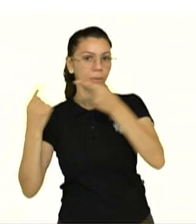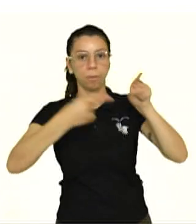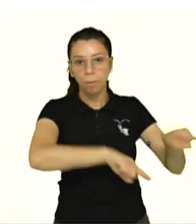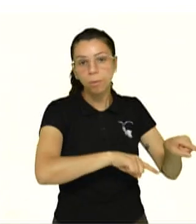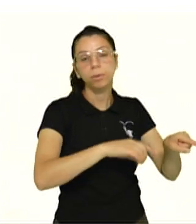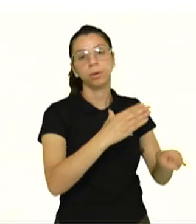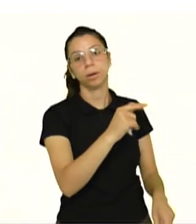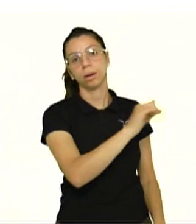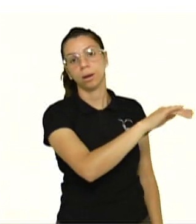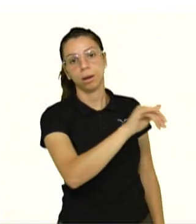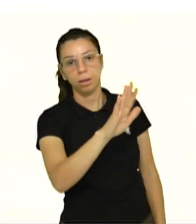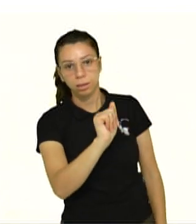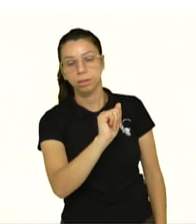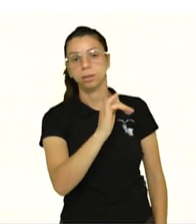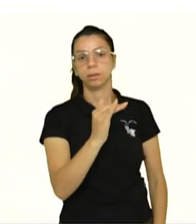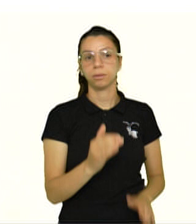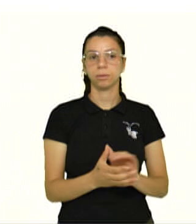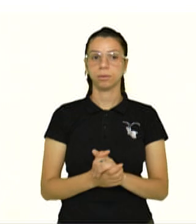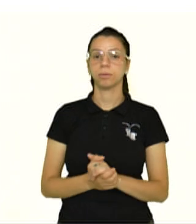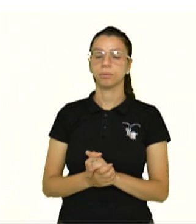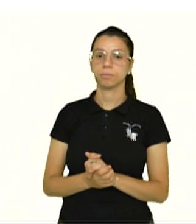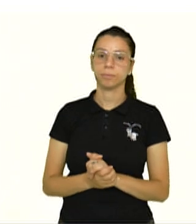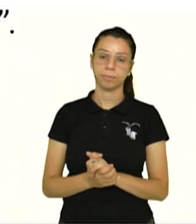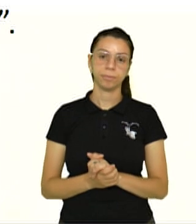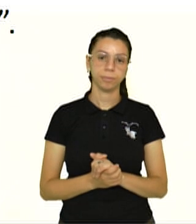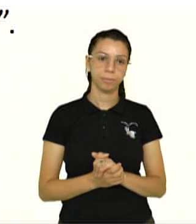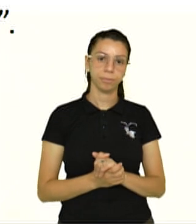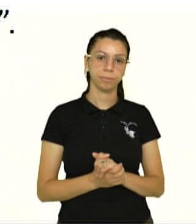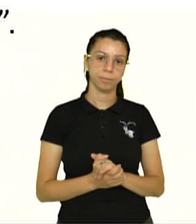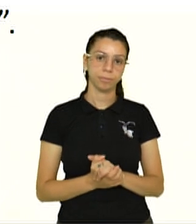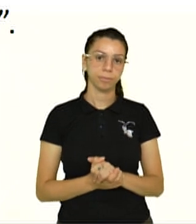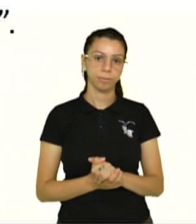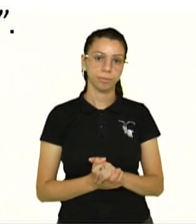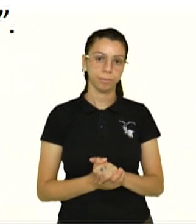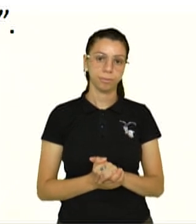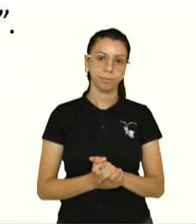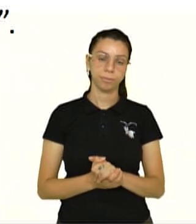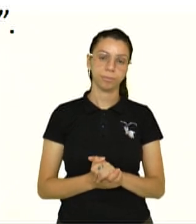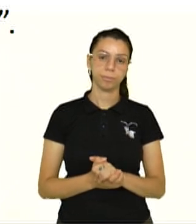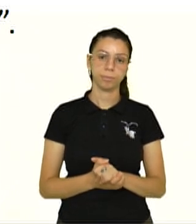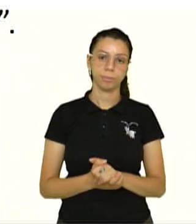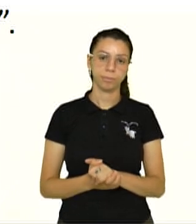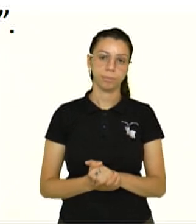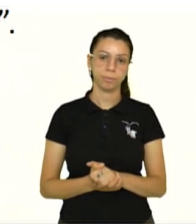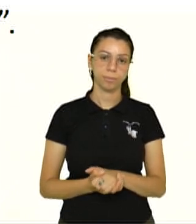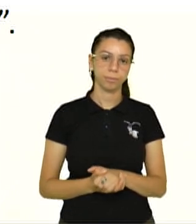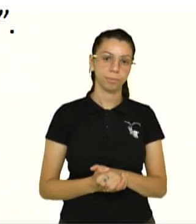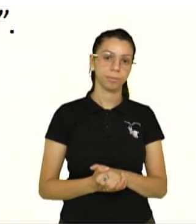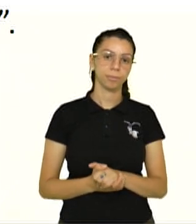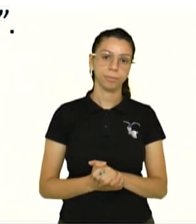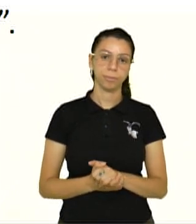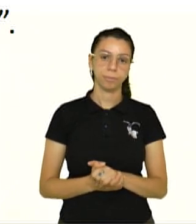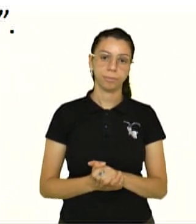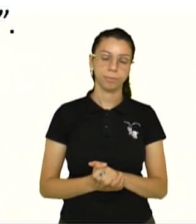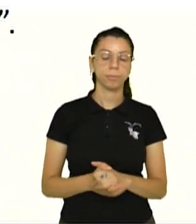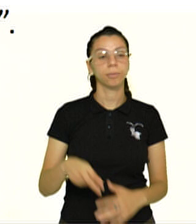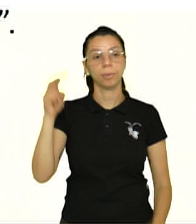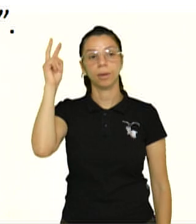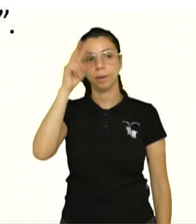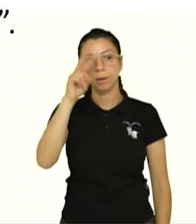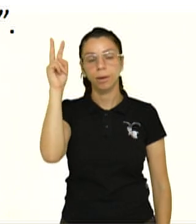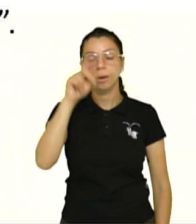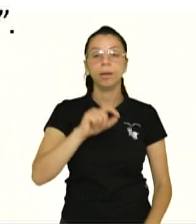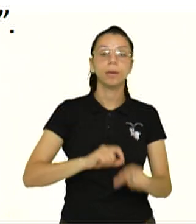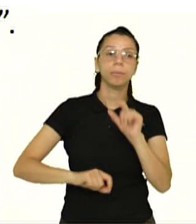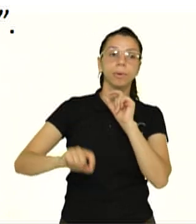texto ali que foi escrito por Rosenfeld e Ginsburg, né? E lembrem-se, o